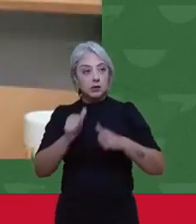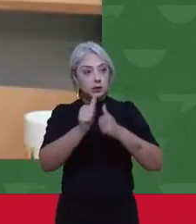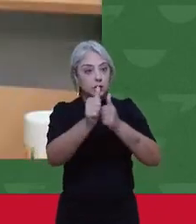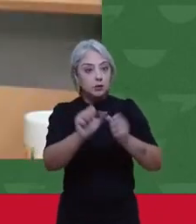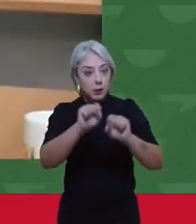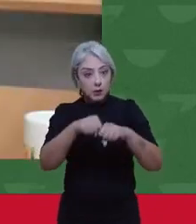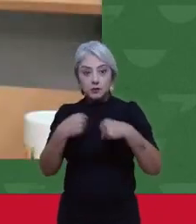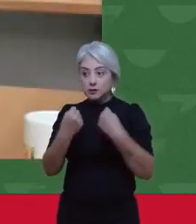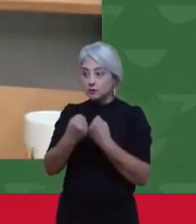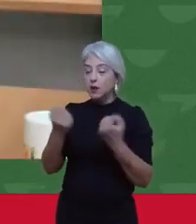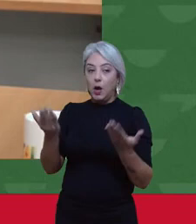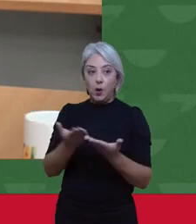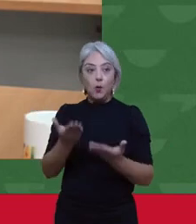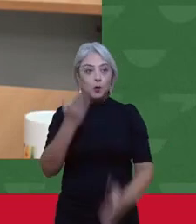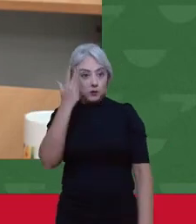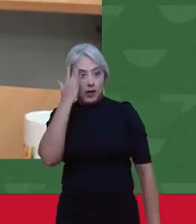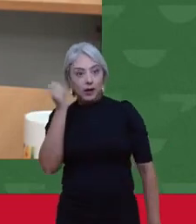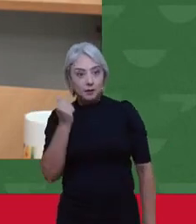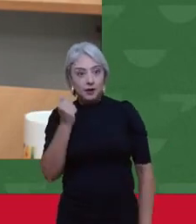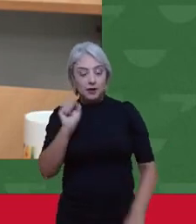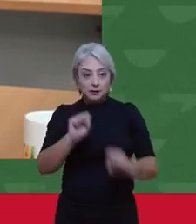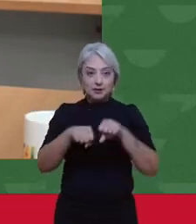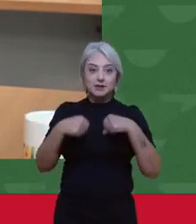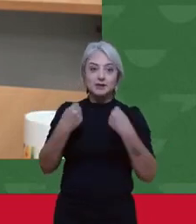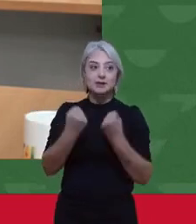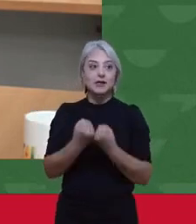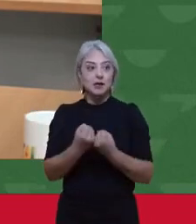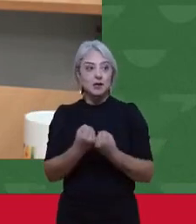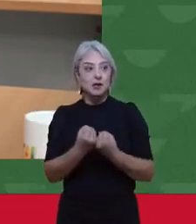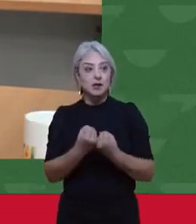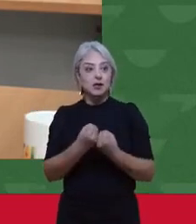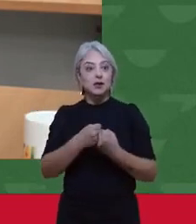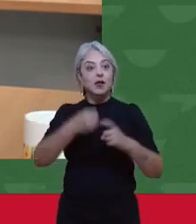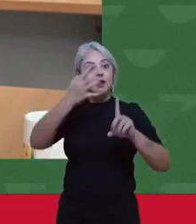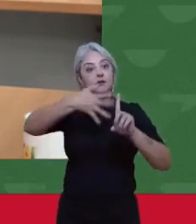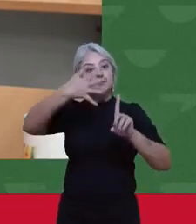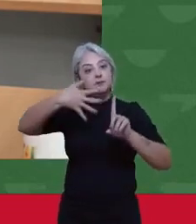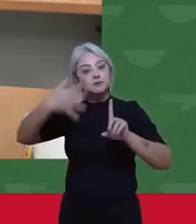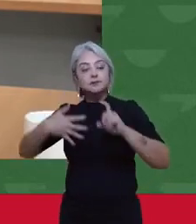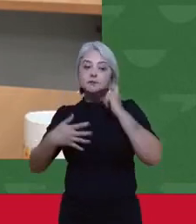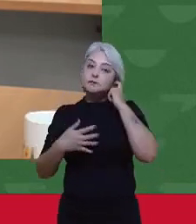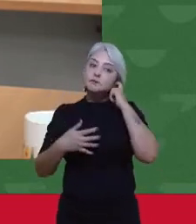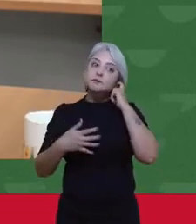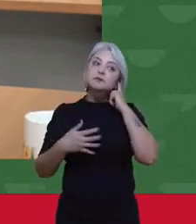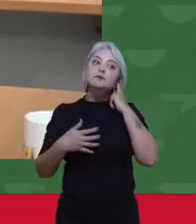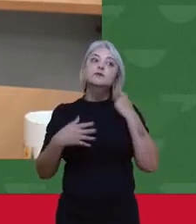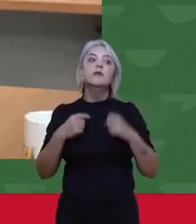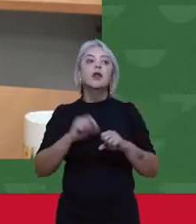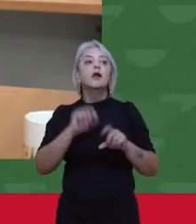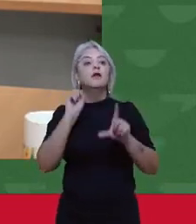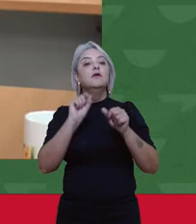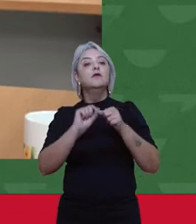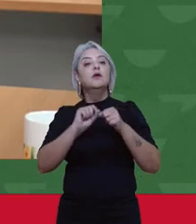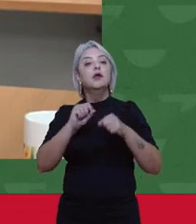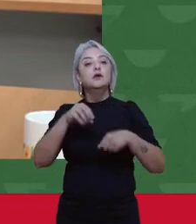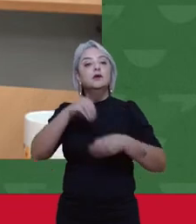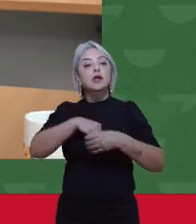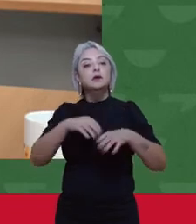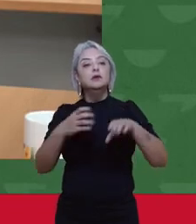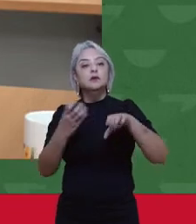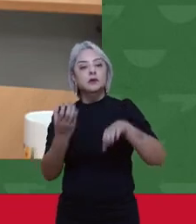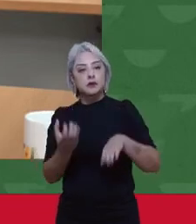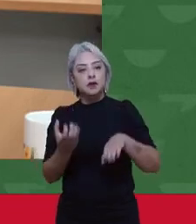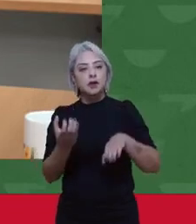o seminário de hoje e amanhã, seminário Orgulho LGBTQIA+, que está sendo realizado no Congresso